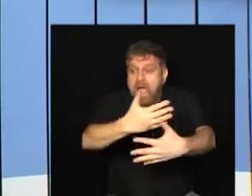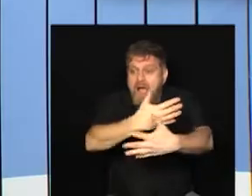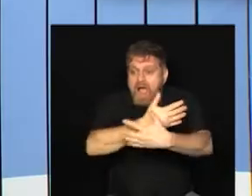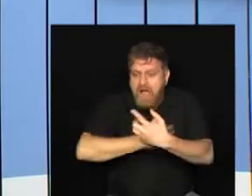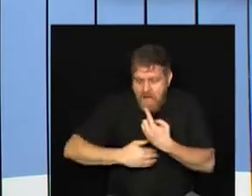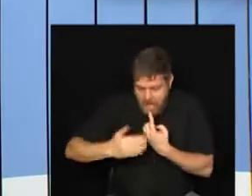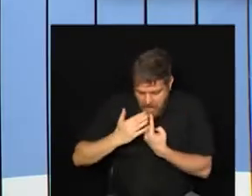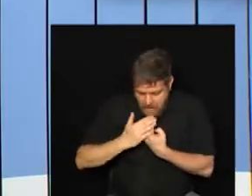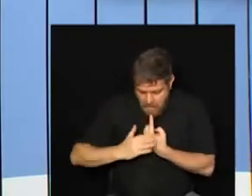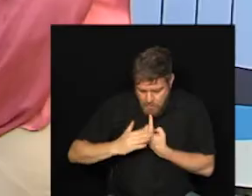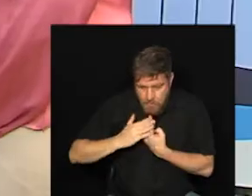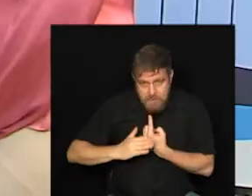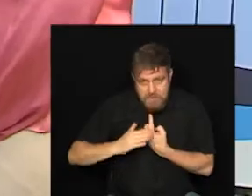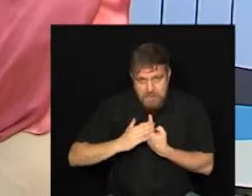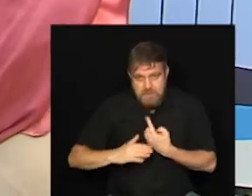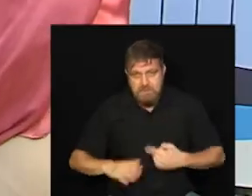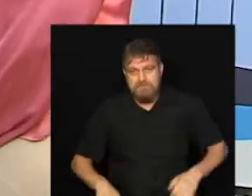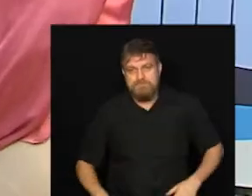Márcia,